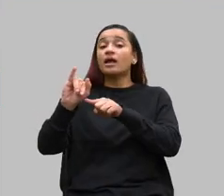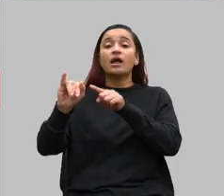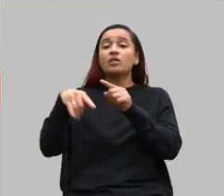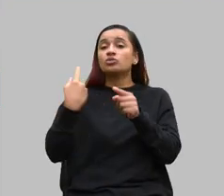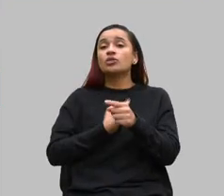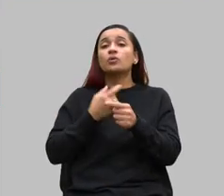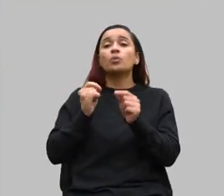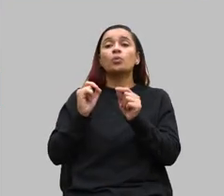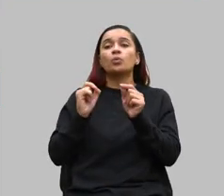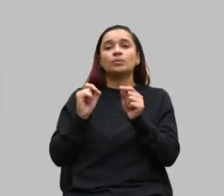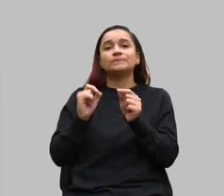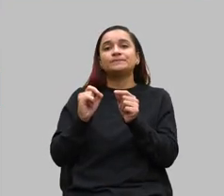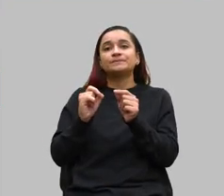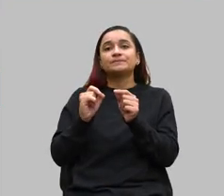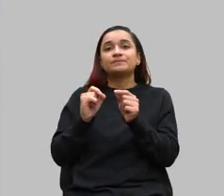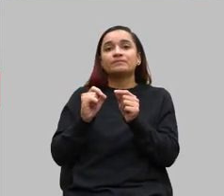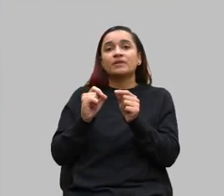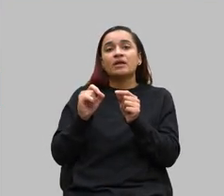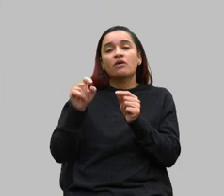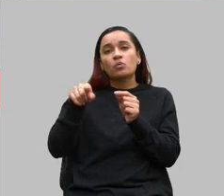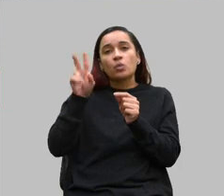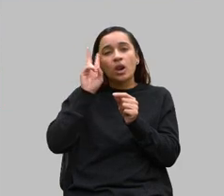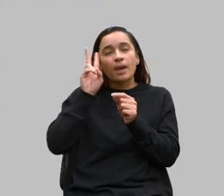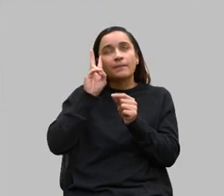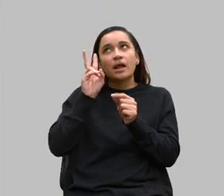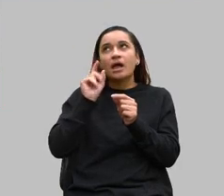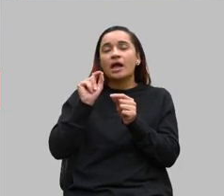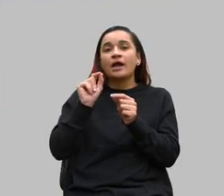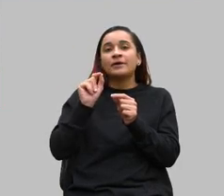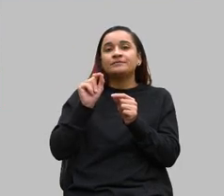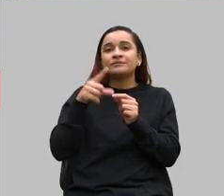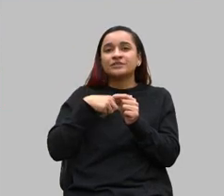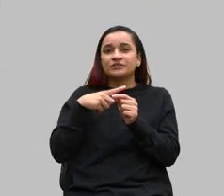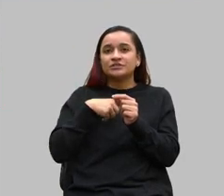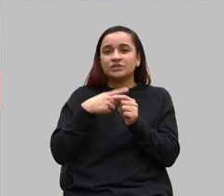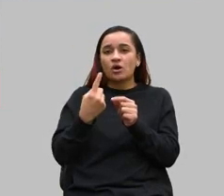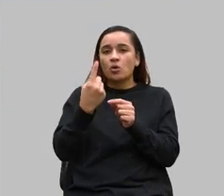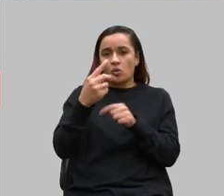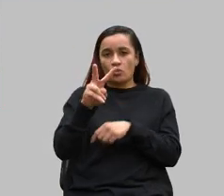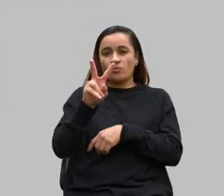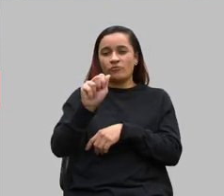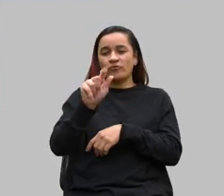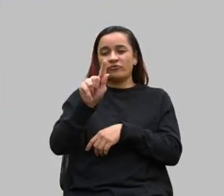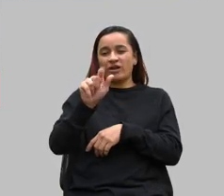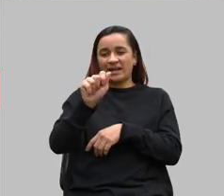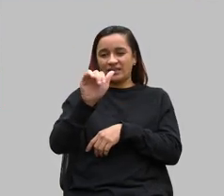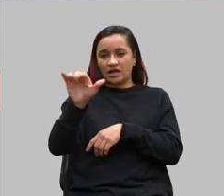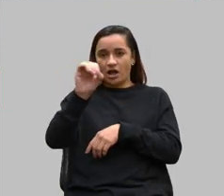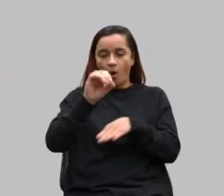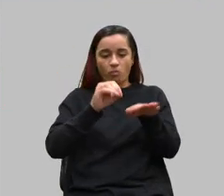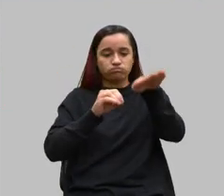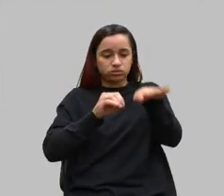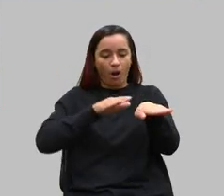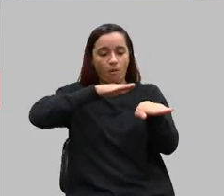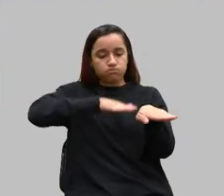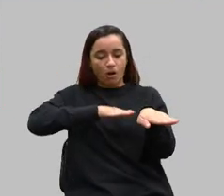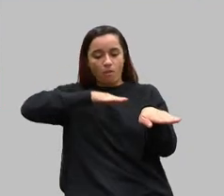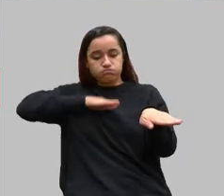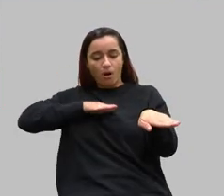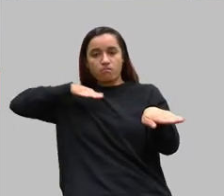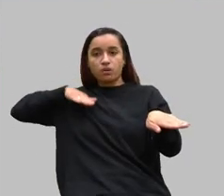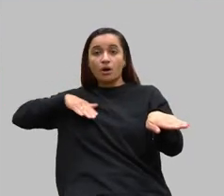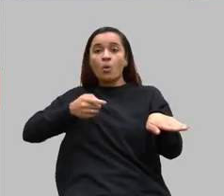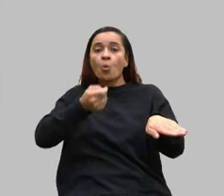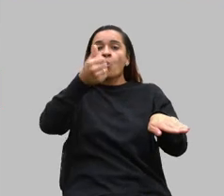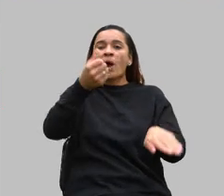eh Medrado um vagão três ou quase quatro carretas suas Então os